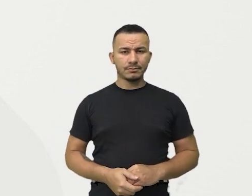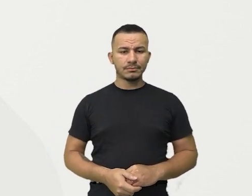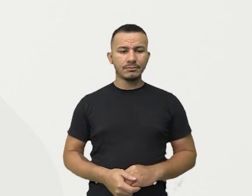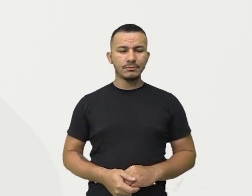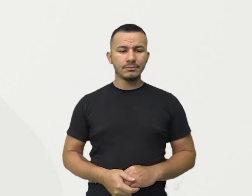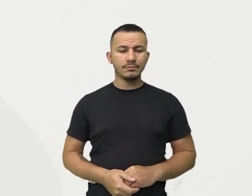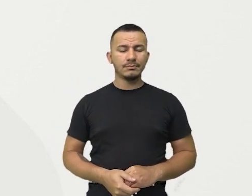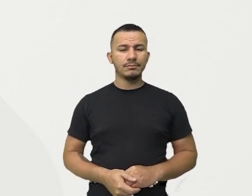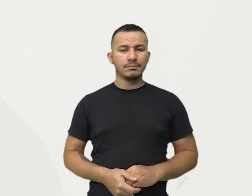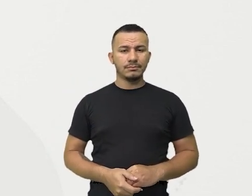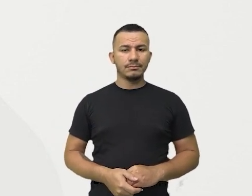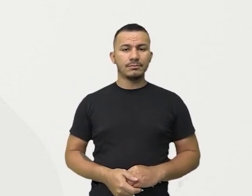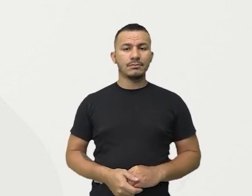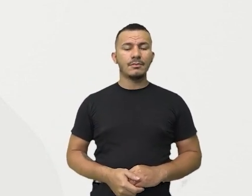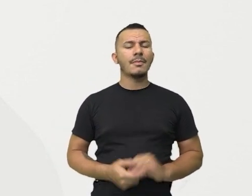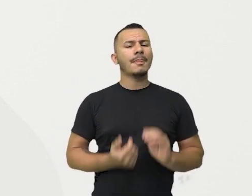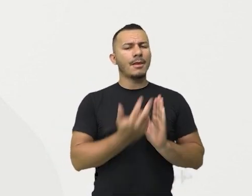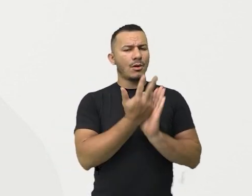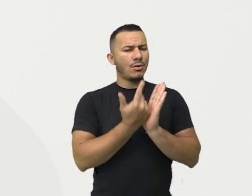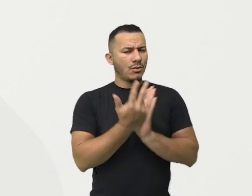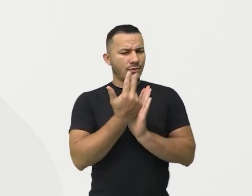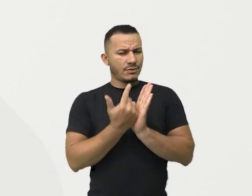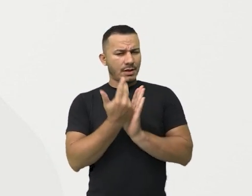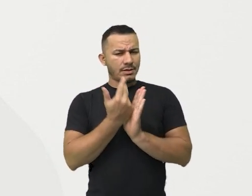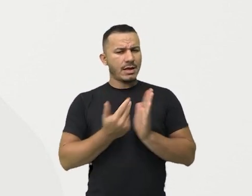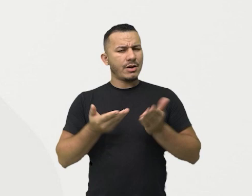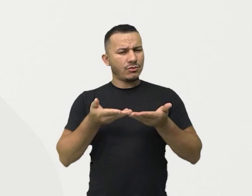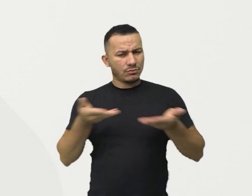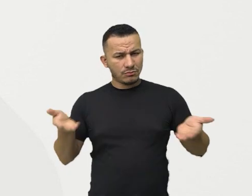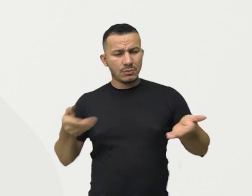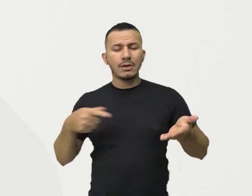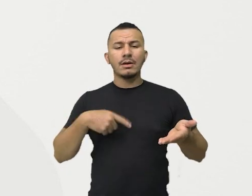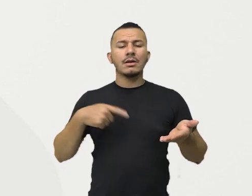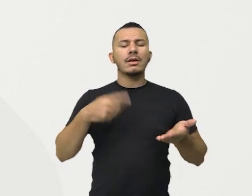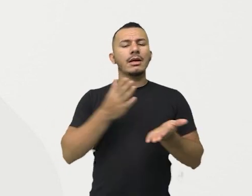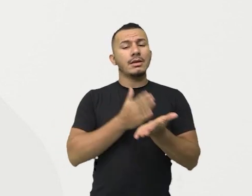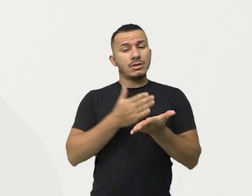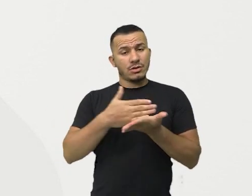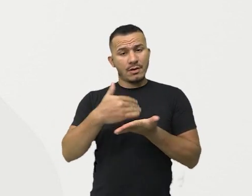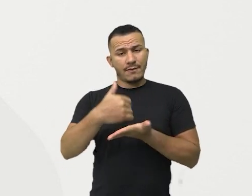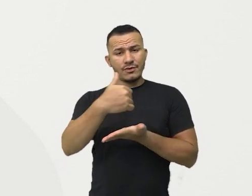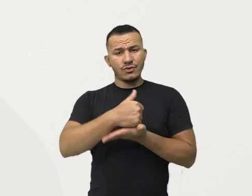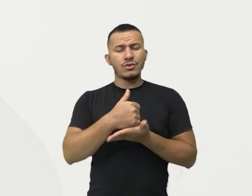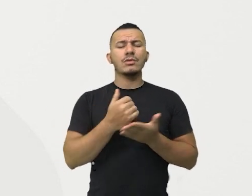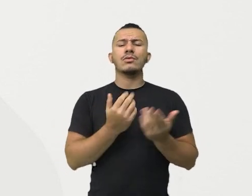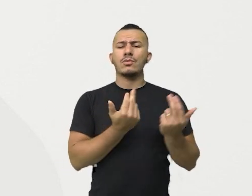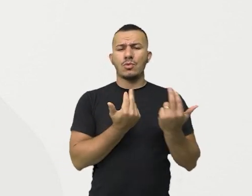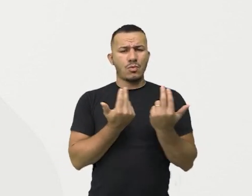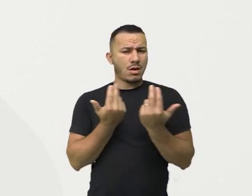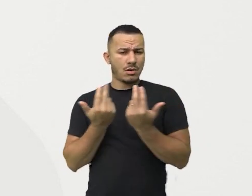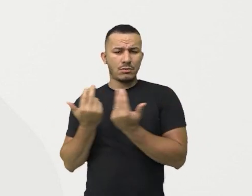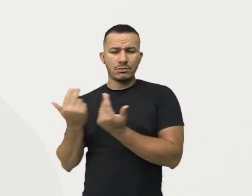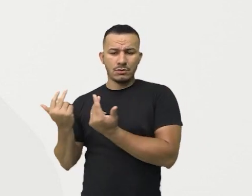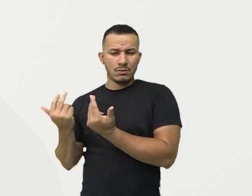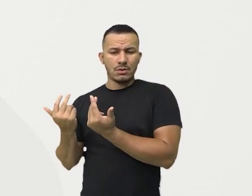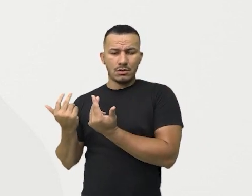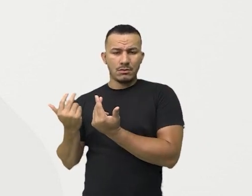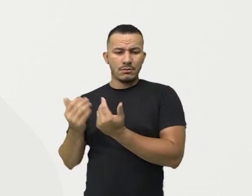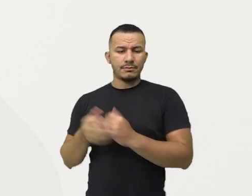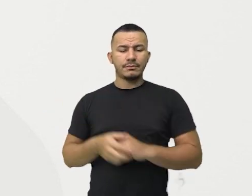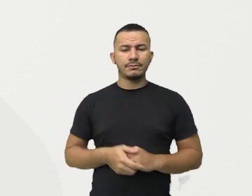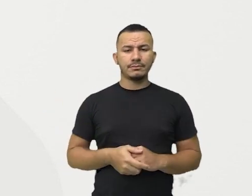o nosso exemplo que diz assim: as figuras abaixo foram divididas em partes iguais. Vale também te lembrar,